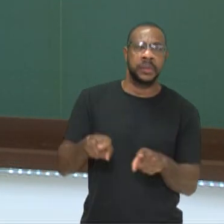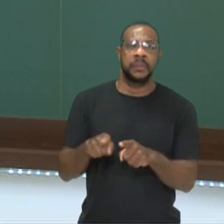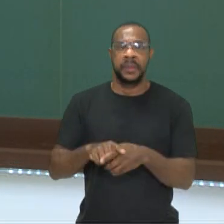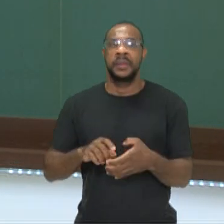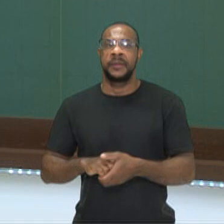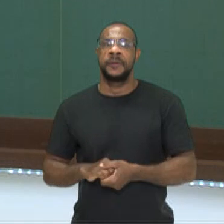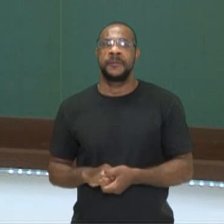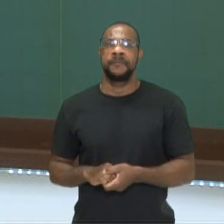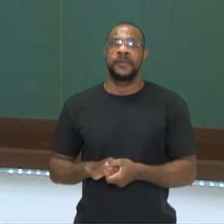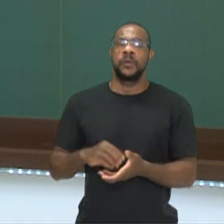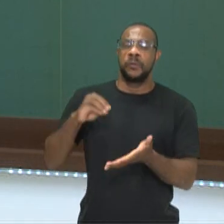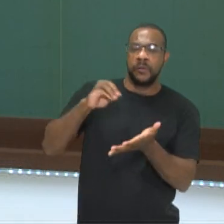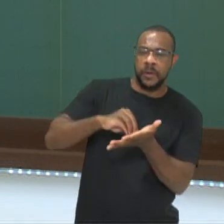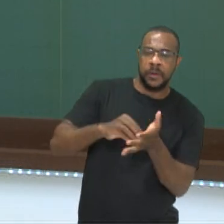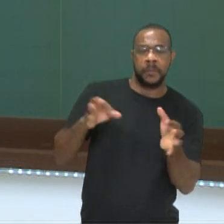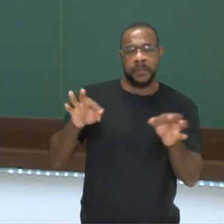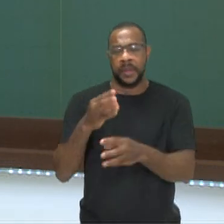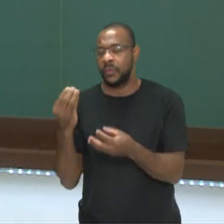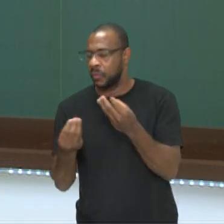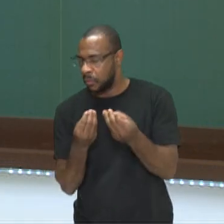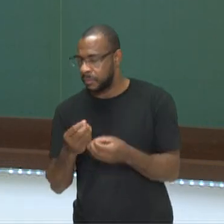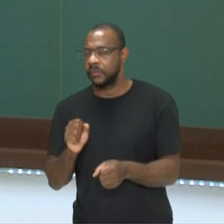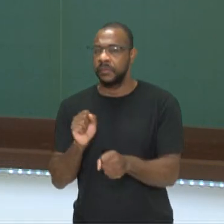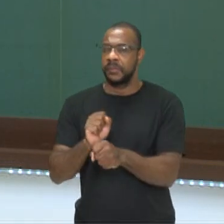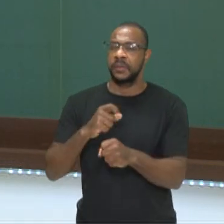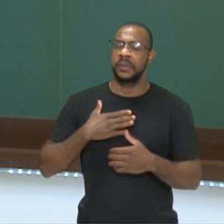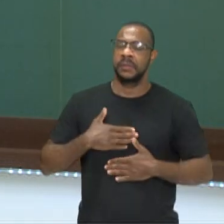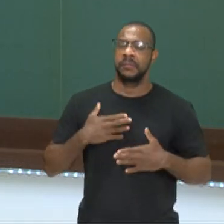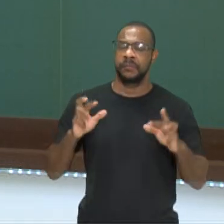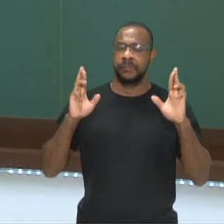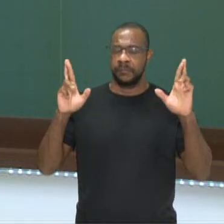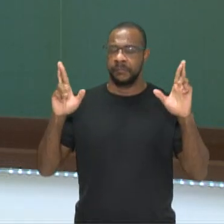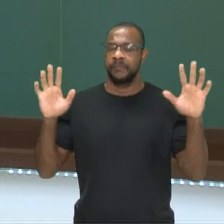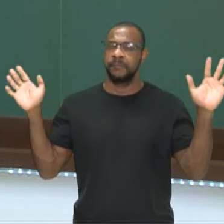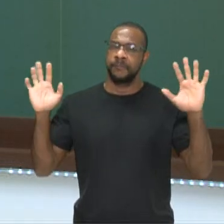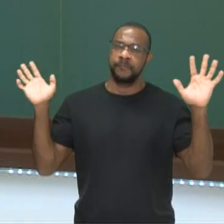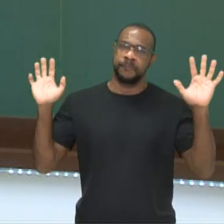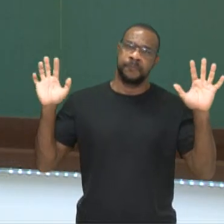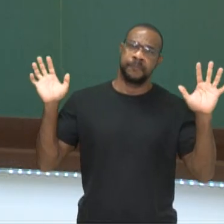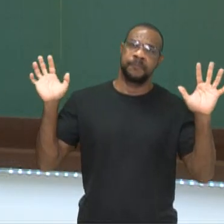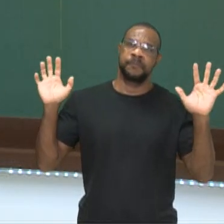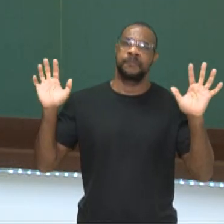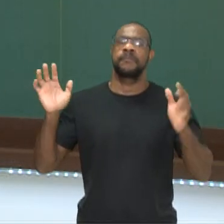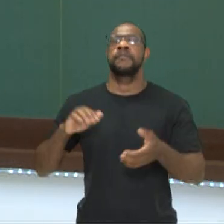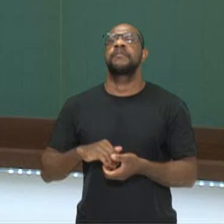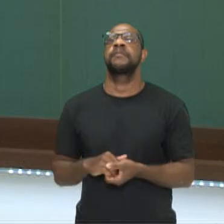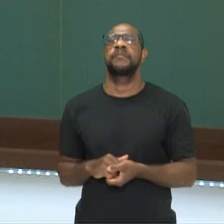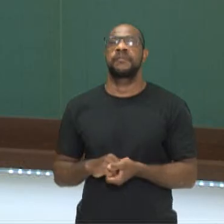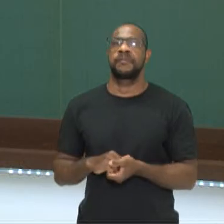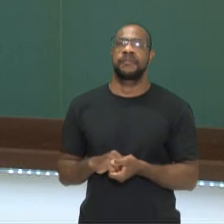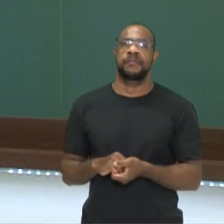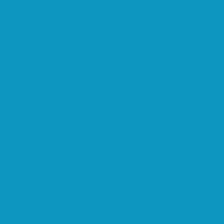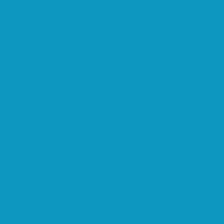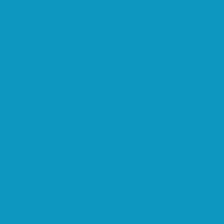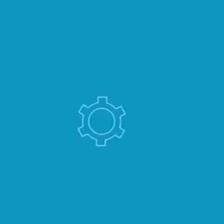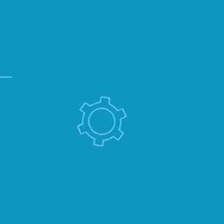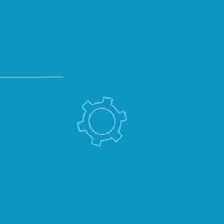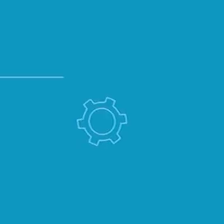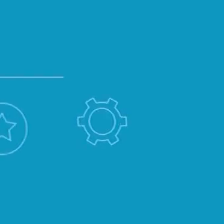determinações dos seus coeficientes. Espero que vocês tenham entendido e a gente se vê na próxima aula, galera. Até mais!